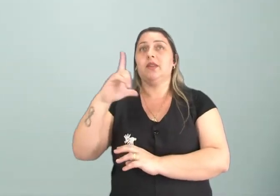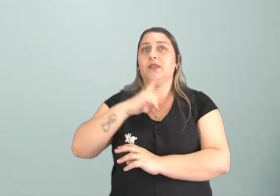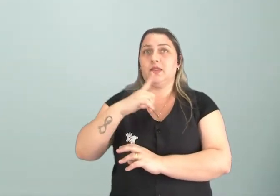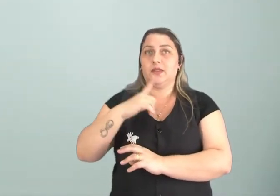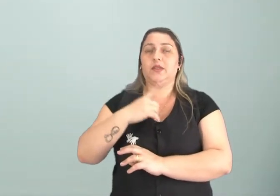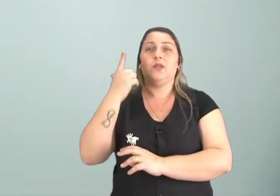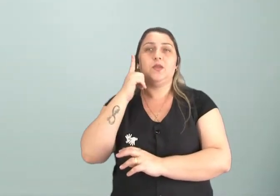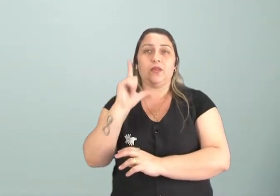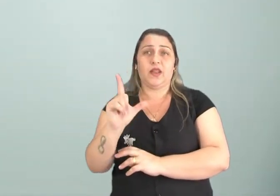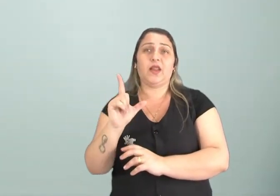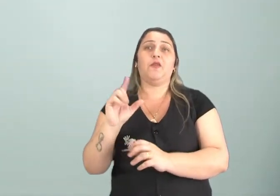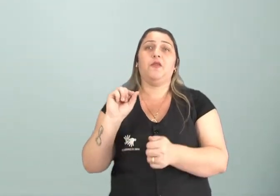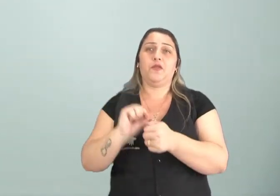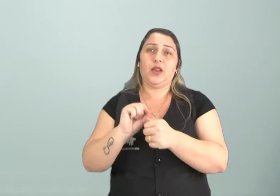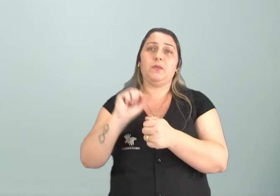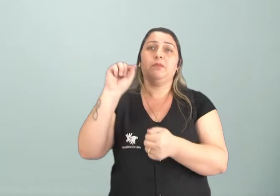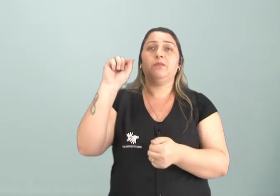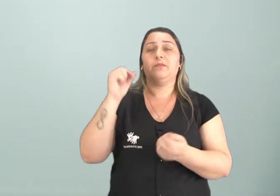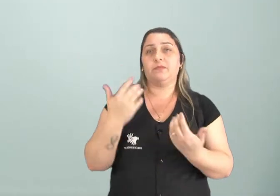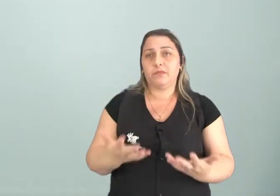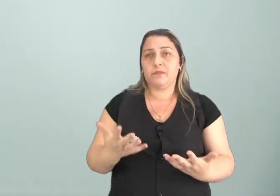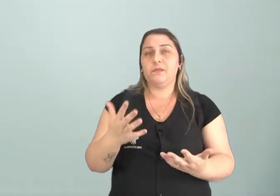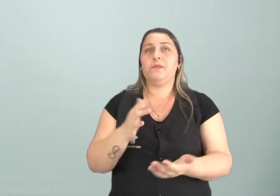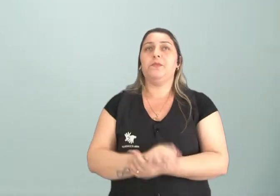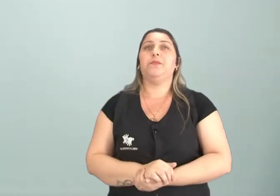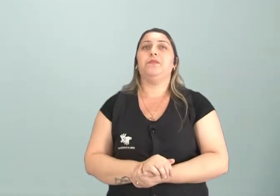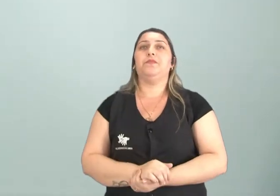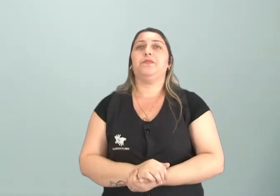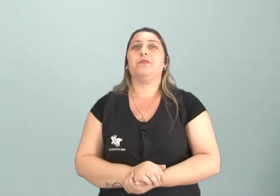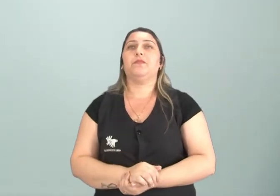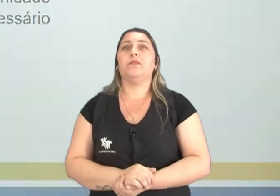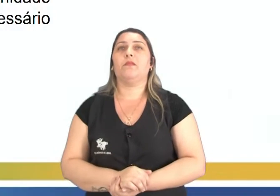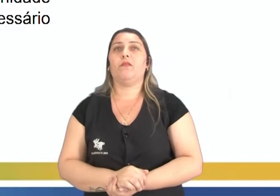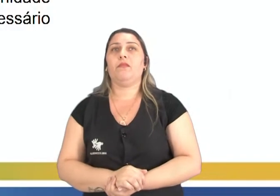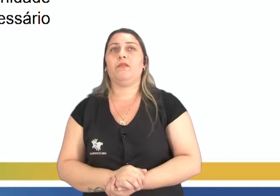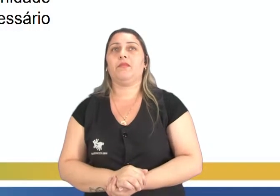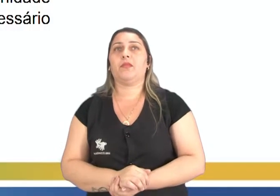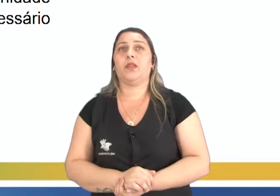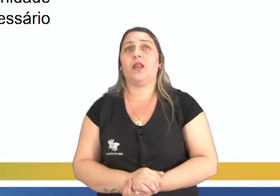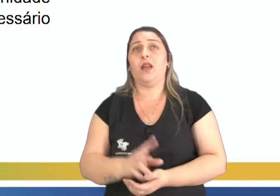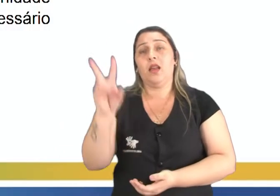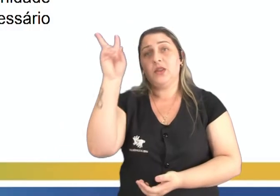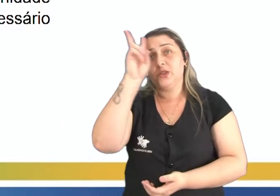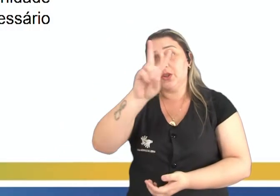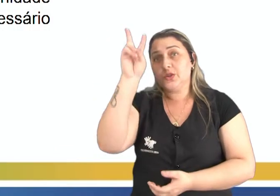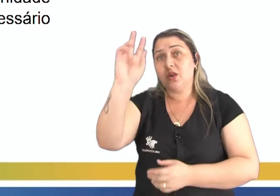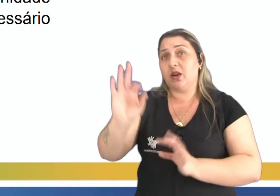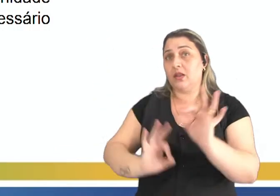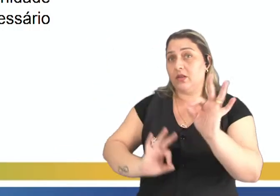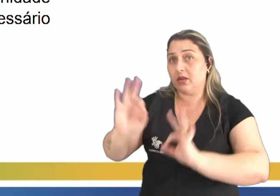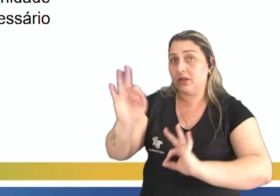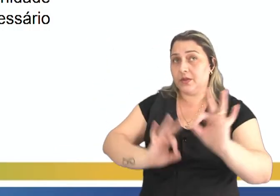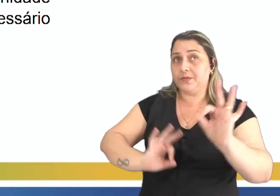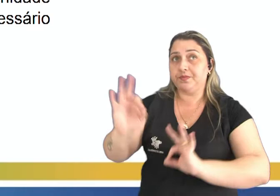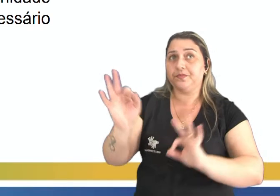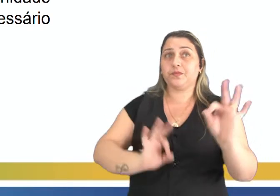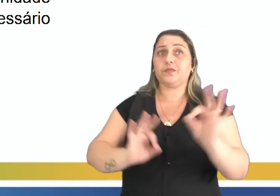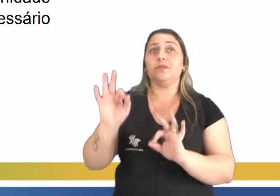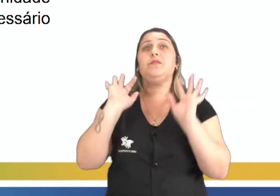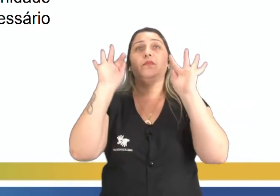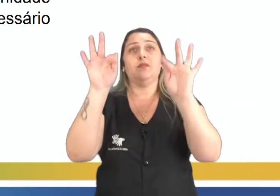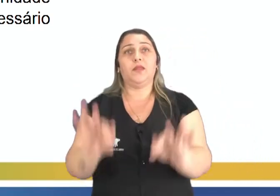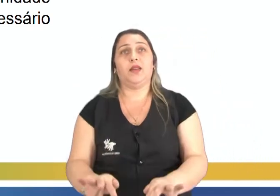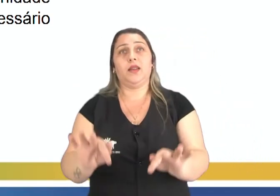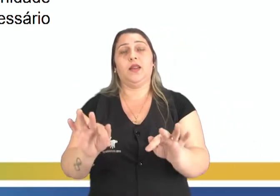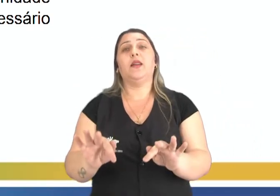exercer aquilo que ela foi criada para fazer, certo? E aí, depois de todas essas coisas, a gente tem